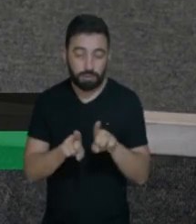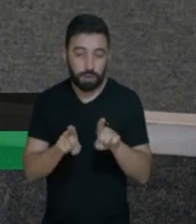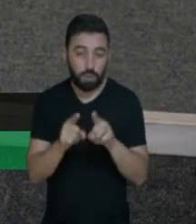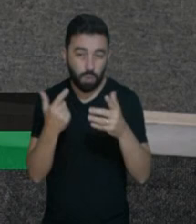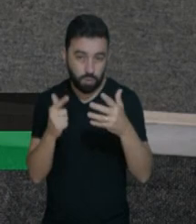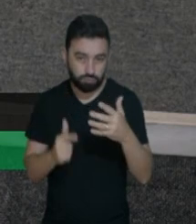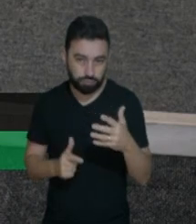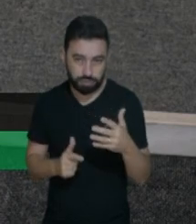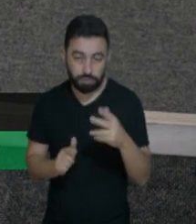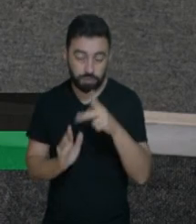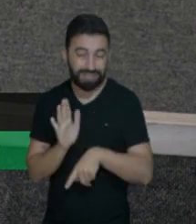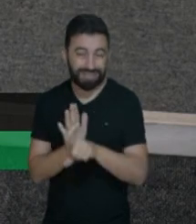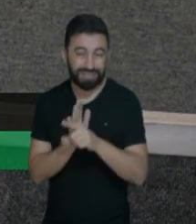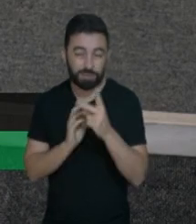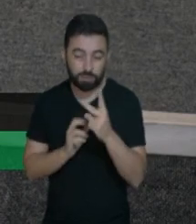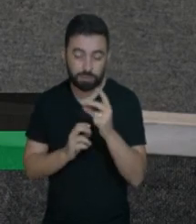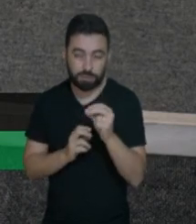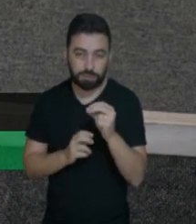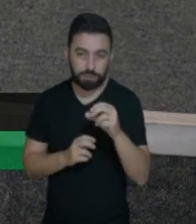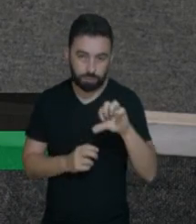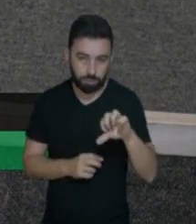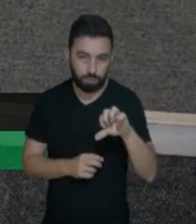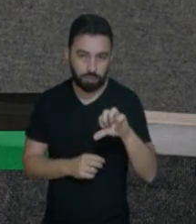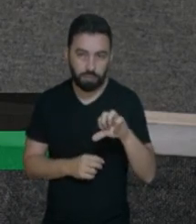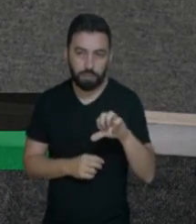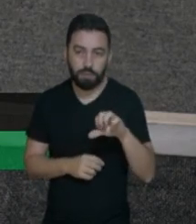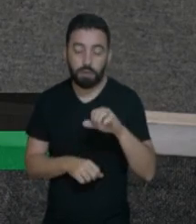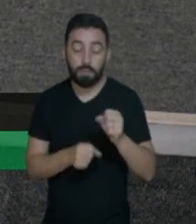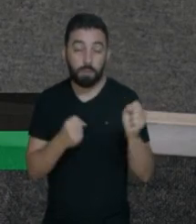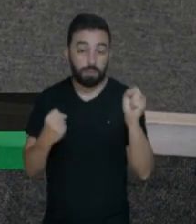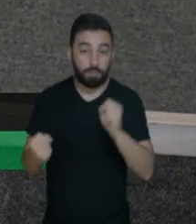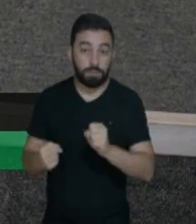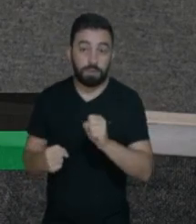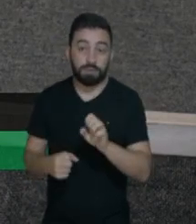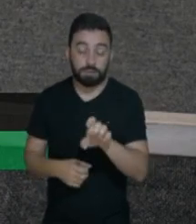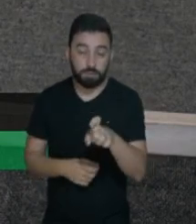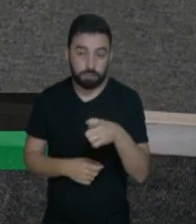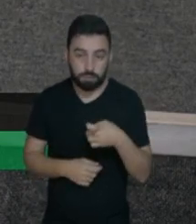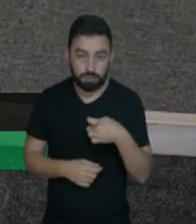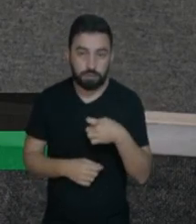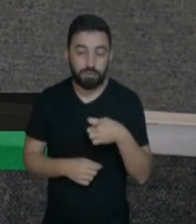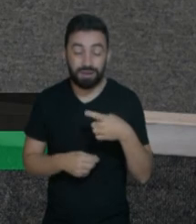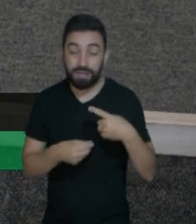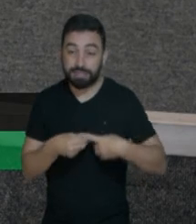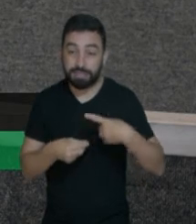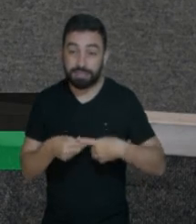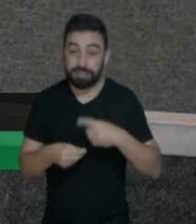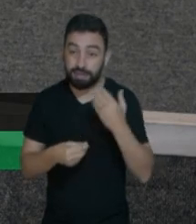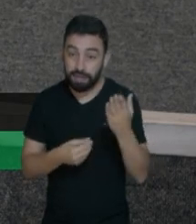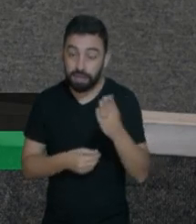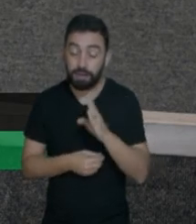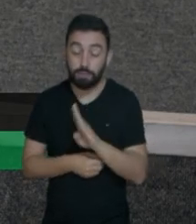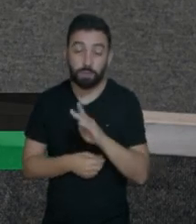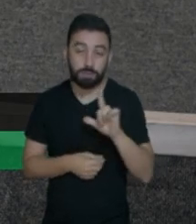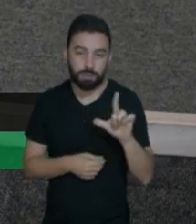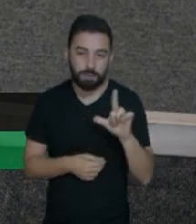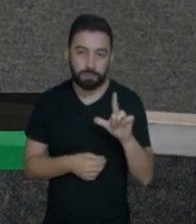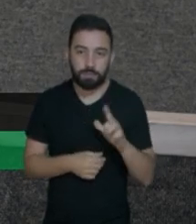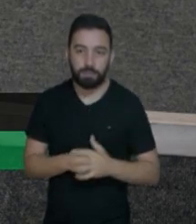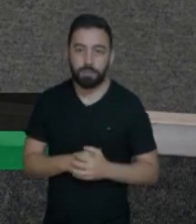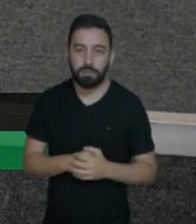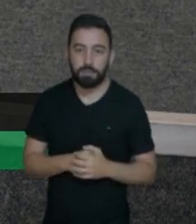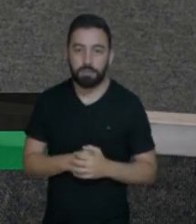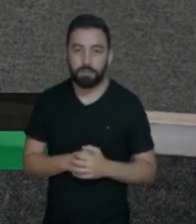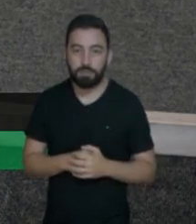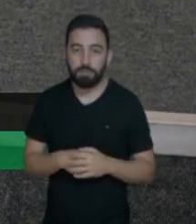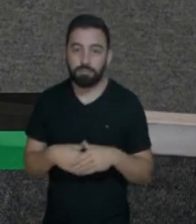209/2021 bar2 24 de autoria do Poder Executivo que autoriza a doação de imóvel no município de Blumenau e estabelece outras providências de